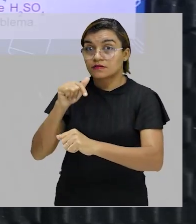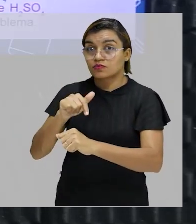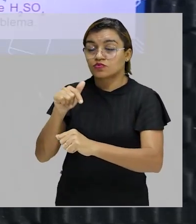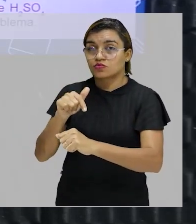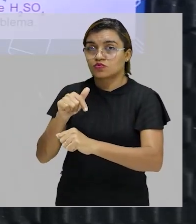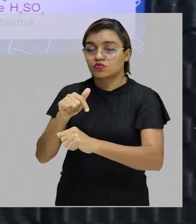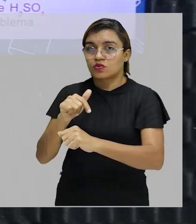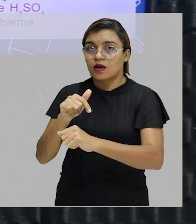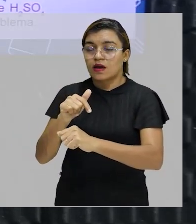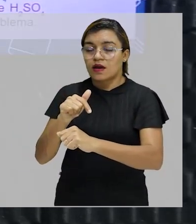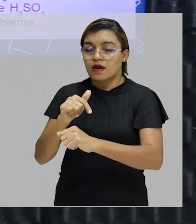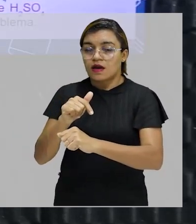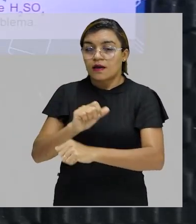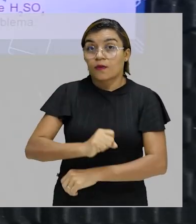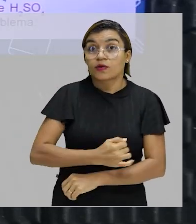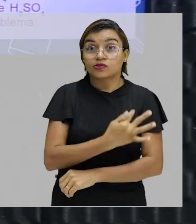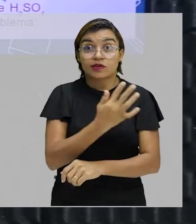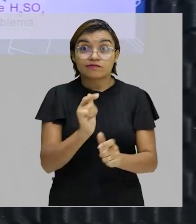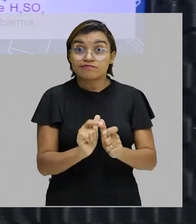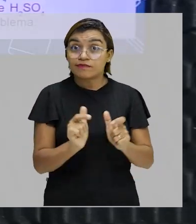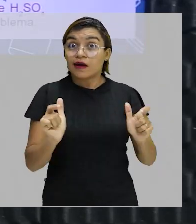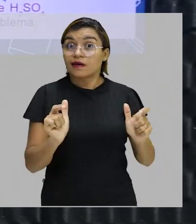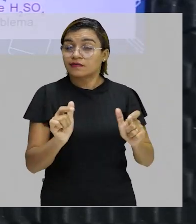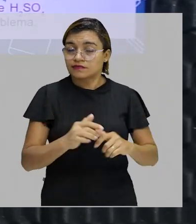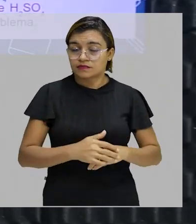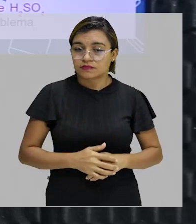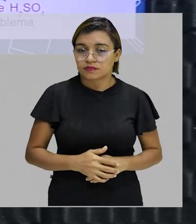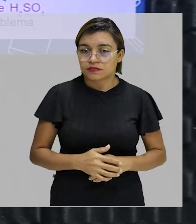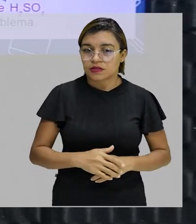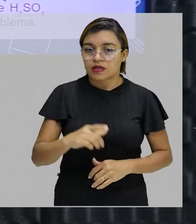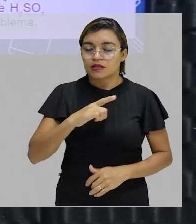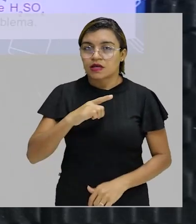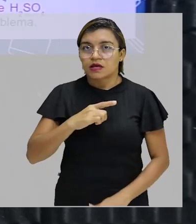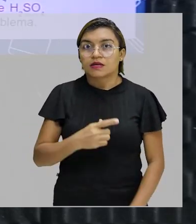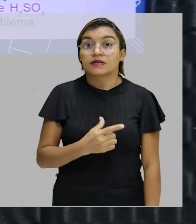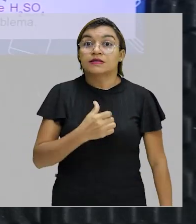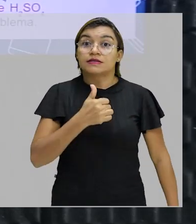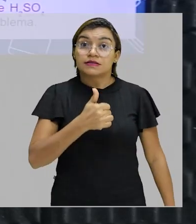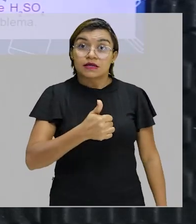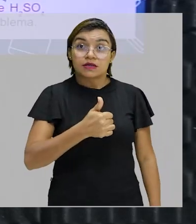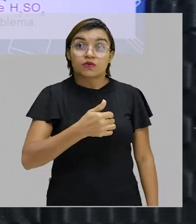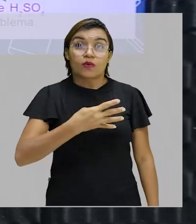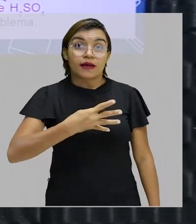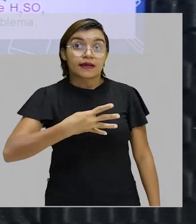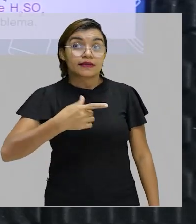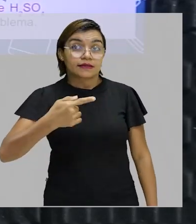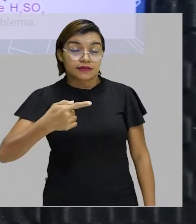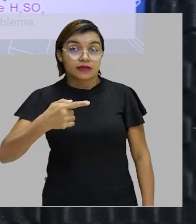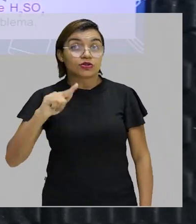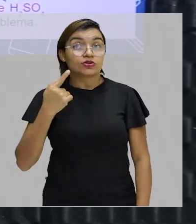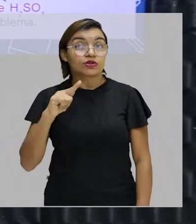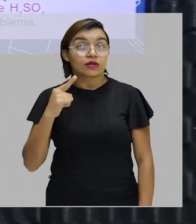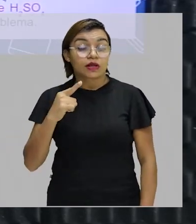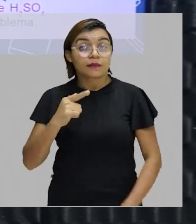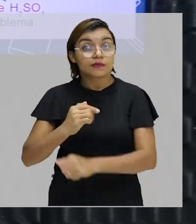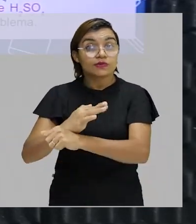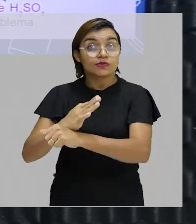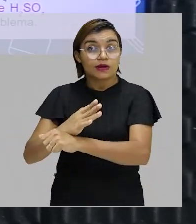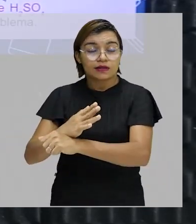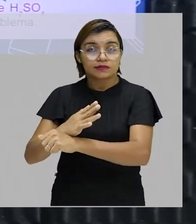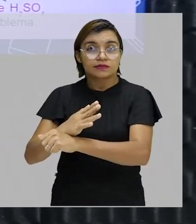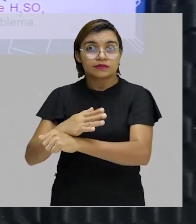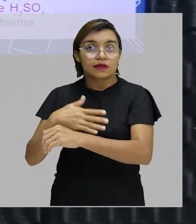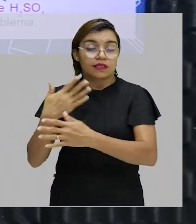em excesso, porque nós temos 147 gramas do ácido sulfúrico. E para